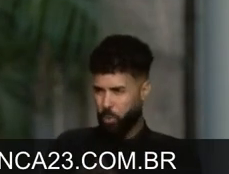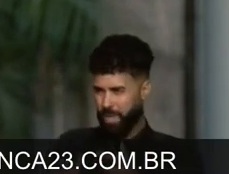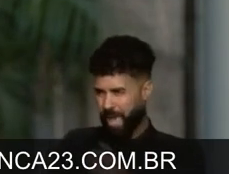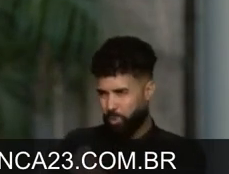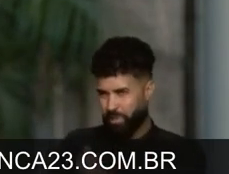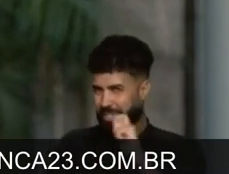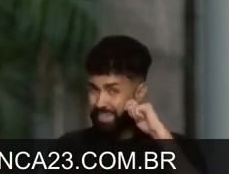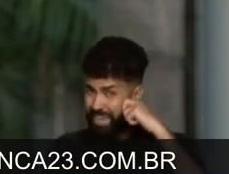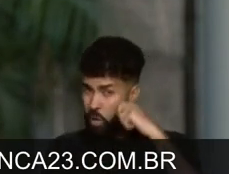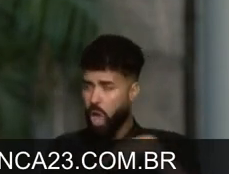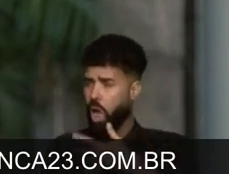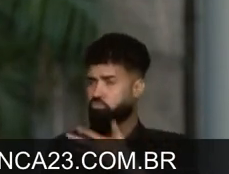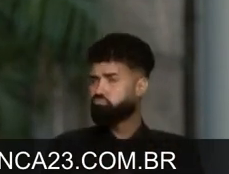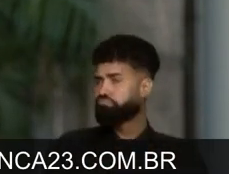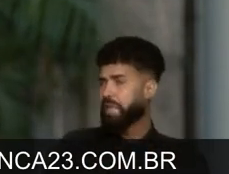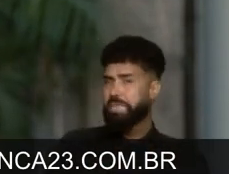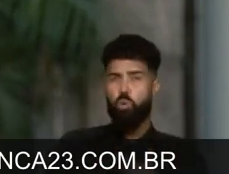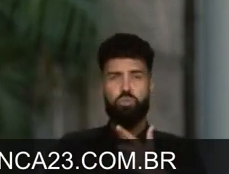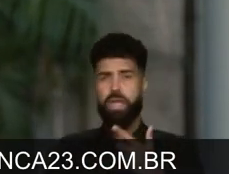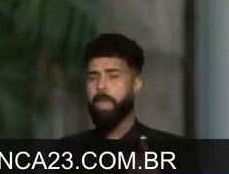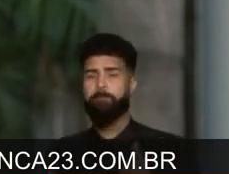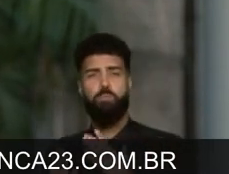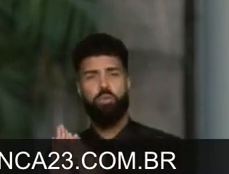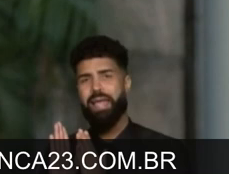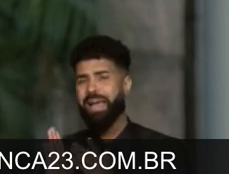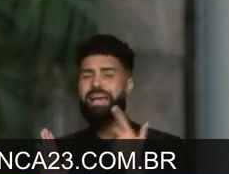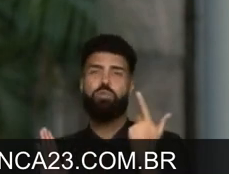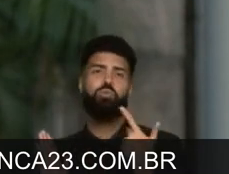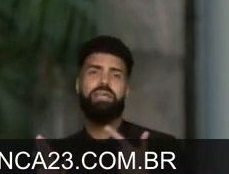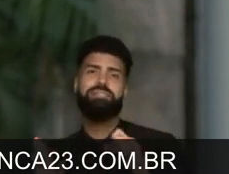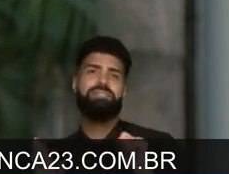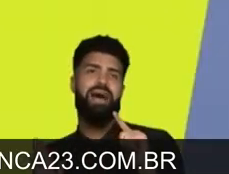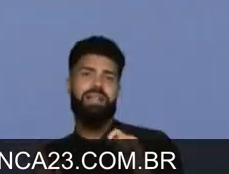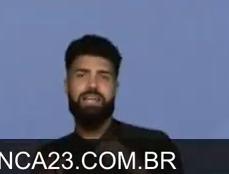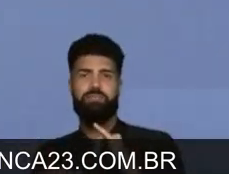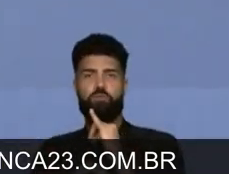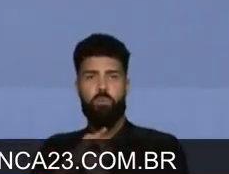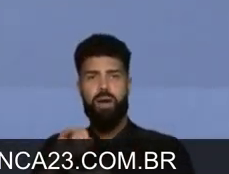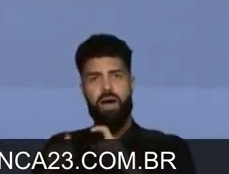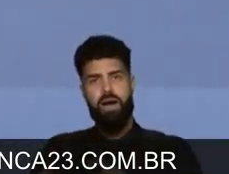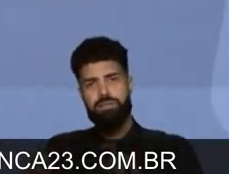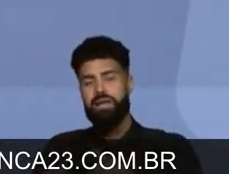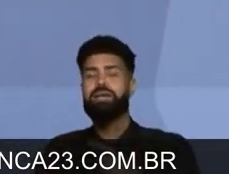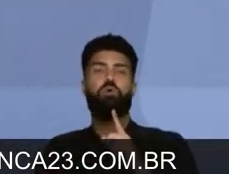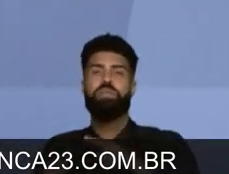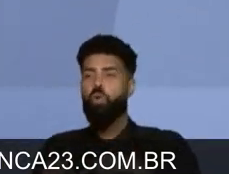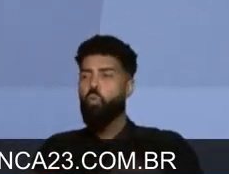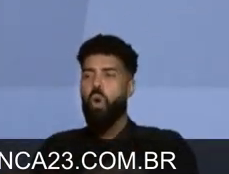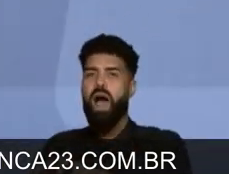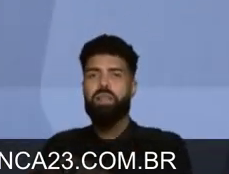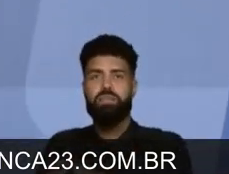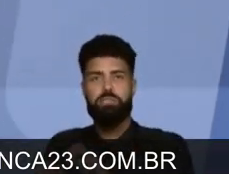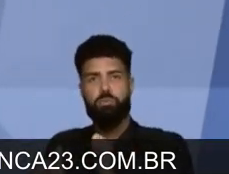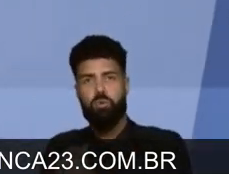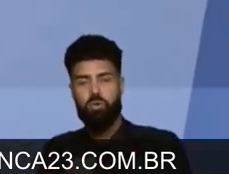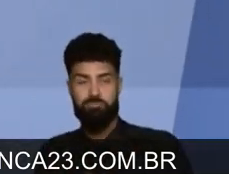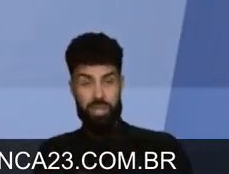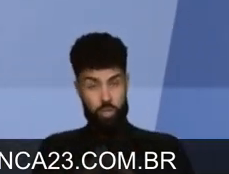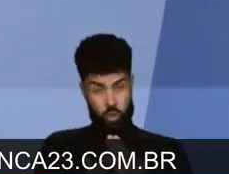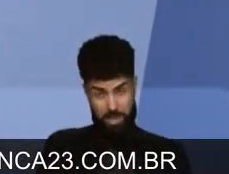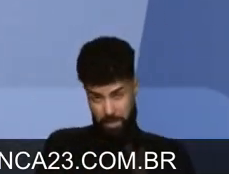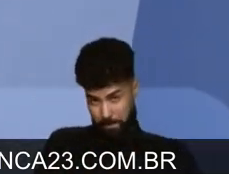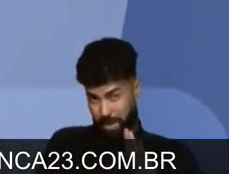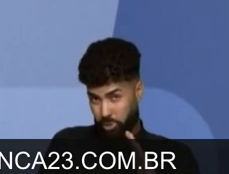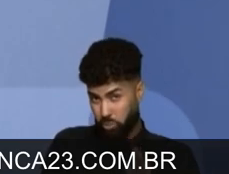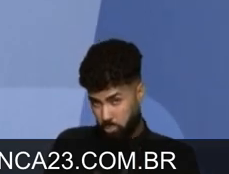não tem biblioteca, sala de informática e nem quadra de esporte. As escolas mais pobres, que são